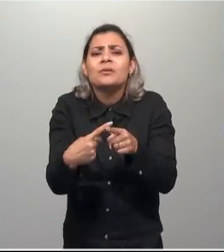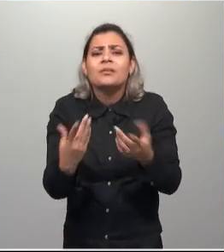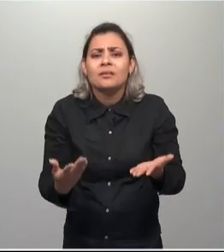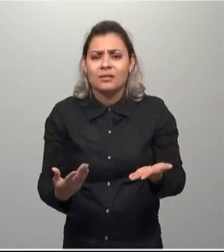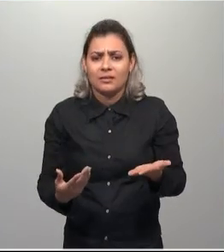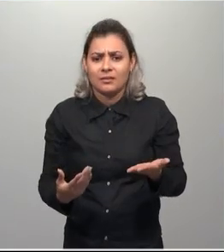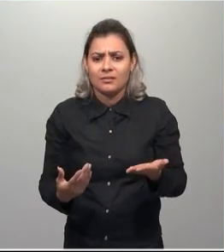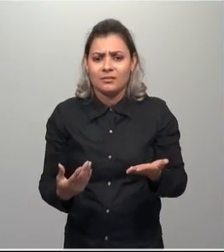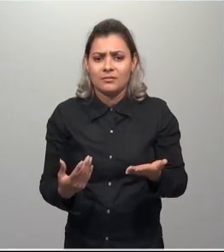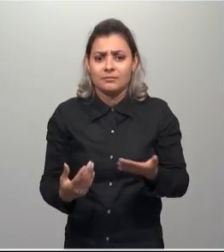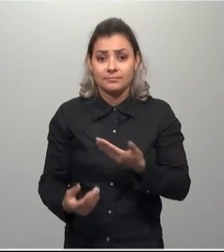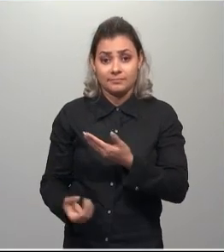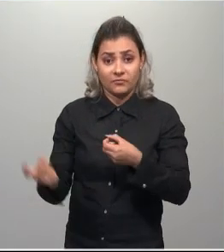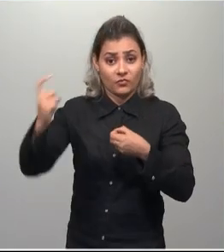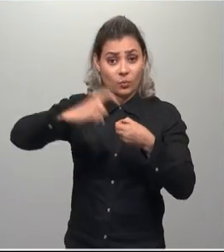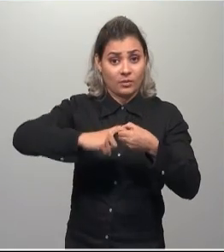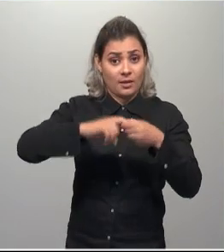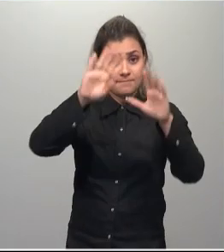ver